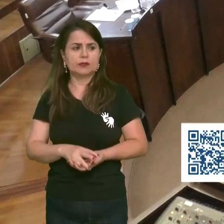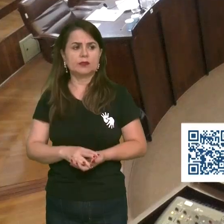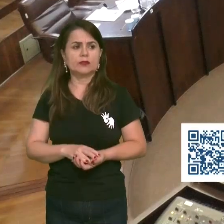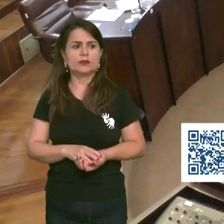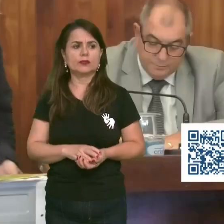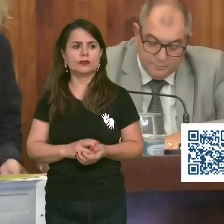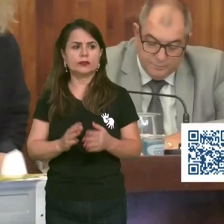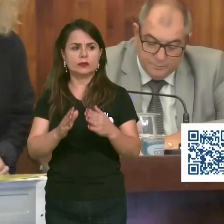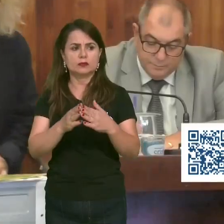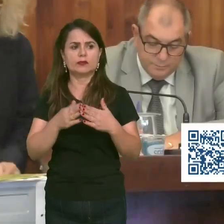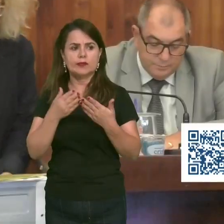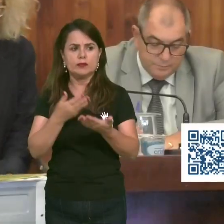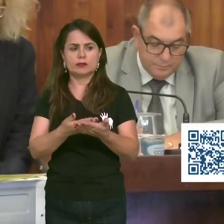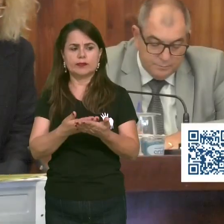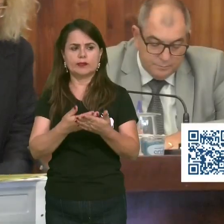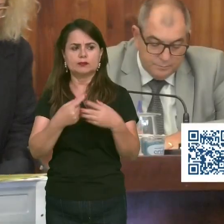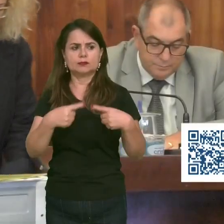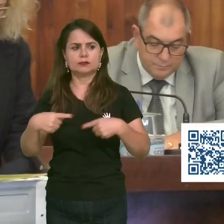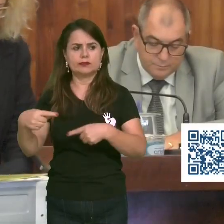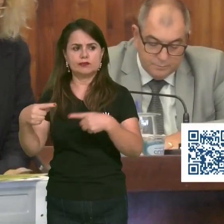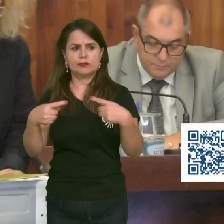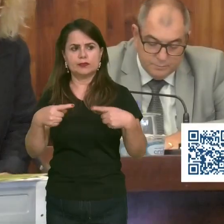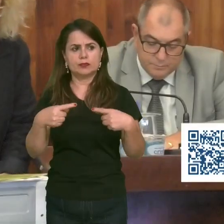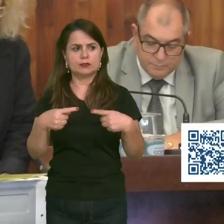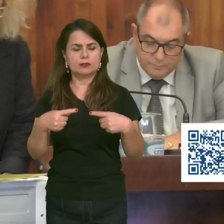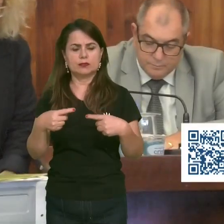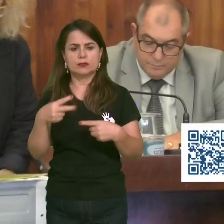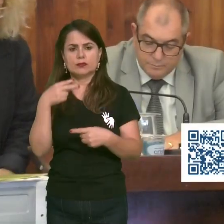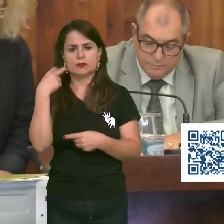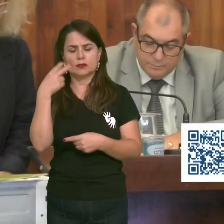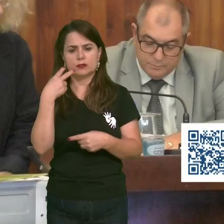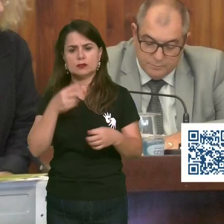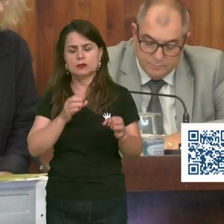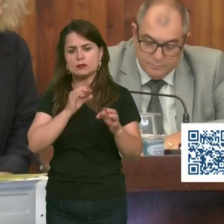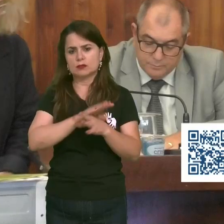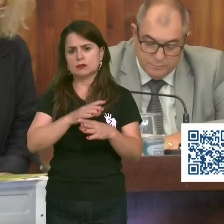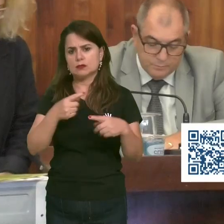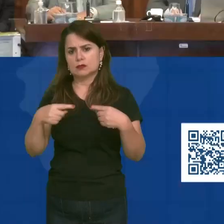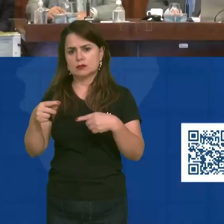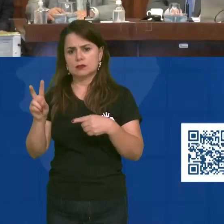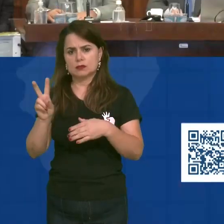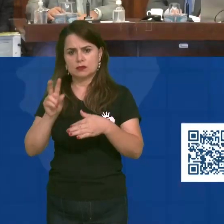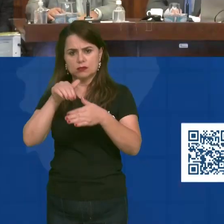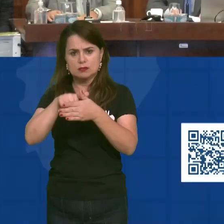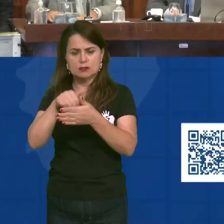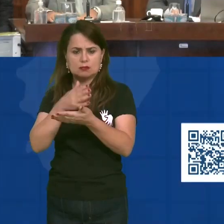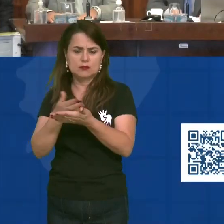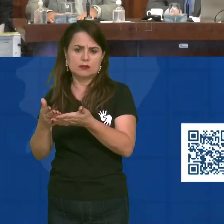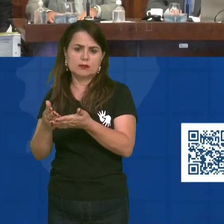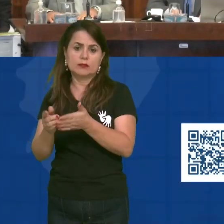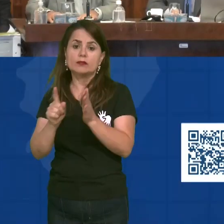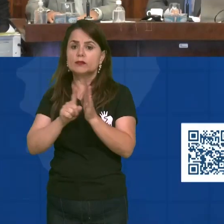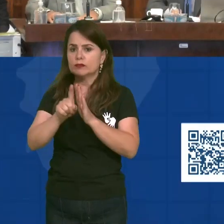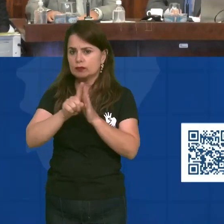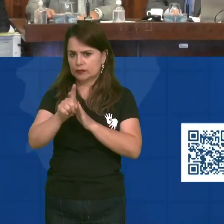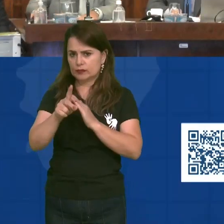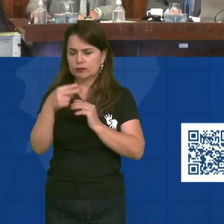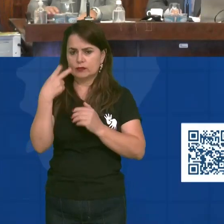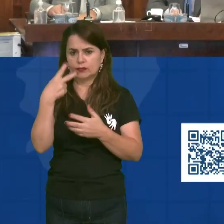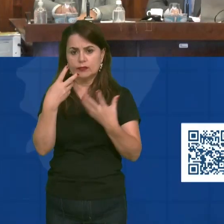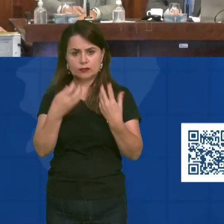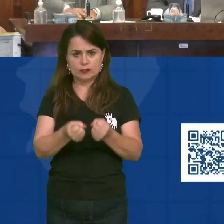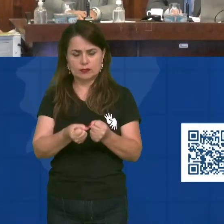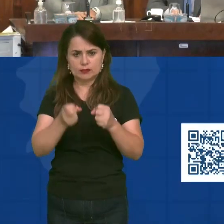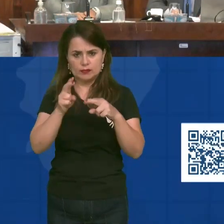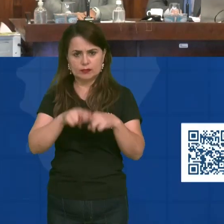requerimento Continua em discussão não havendo vereadores escritos para o debate Serra discussão e vamos ao voto vereadores que aprovam requerimento permanece como